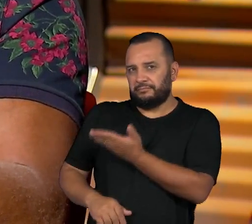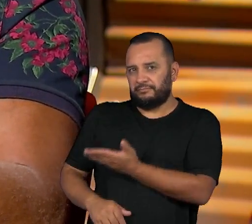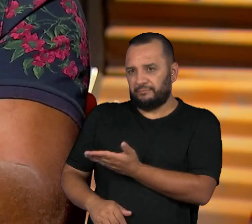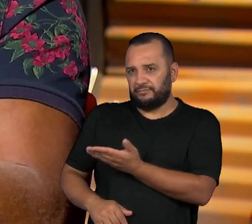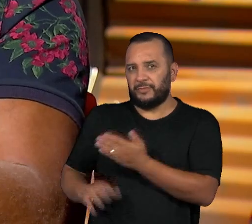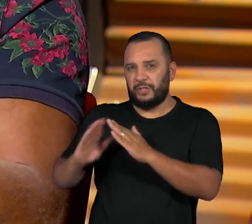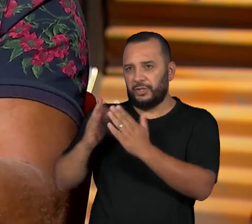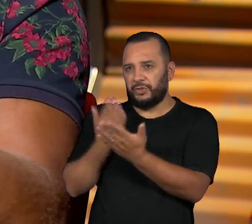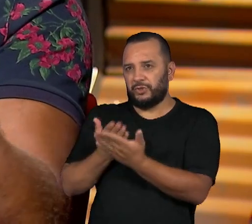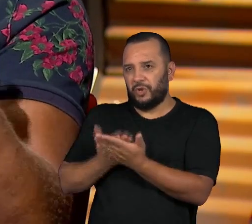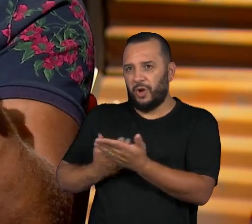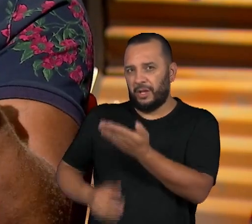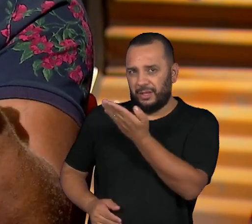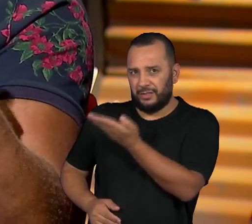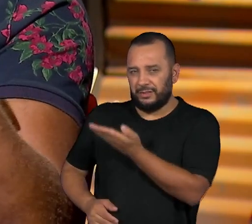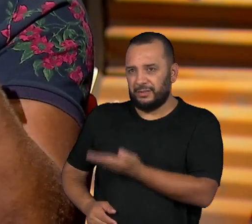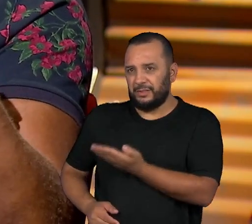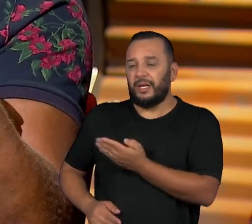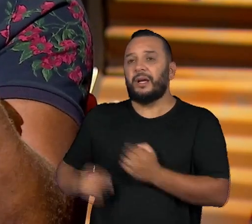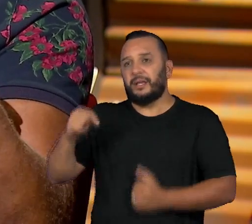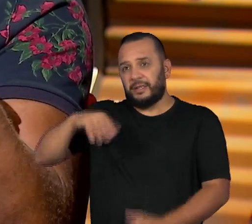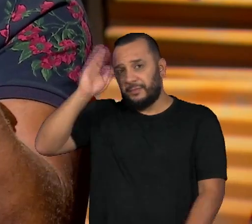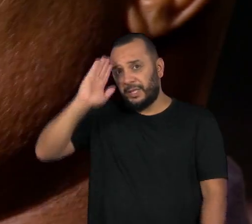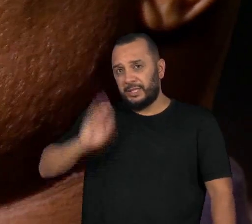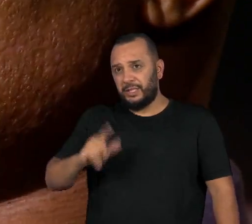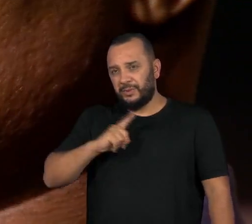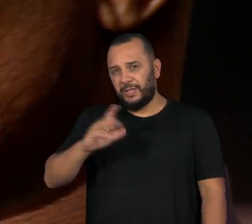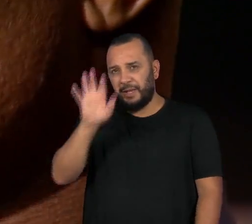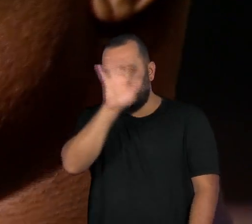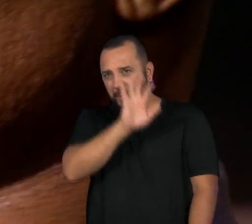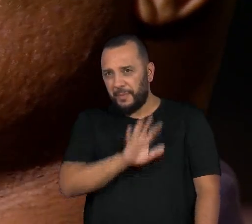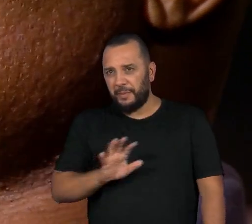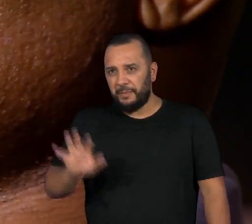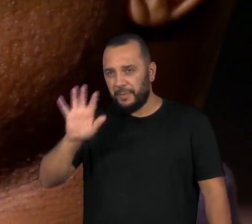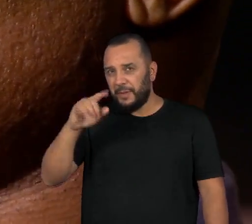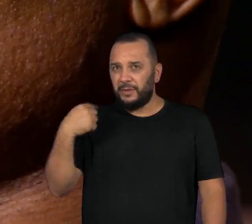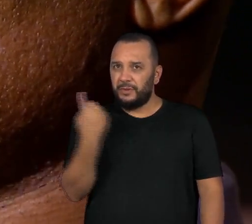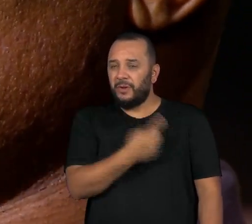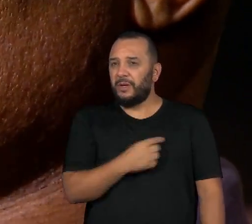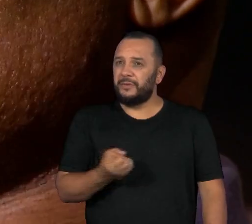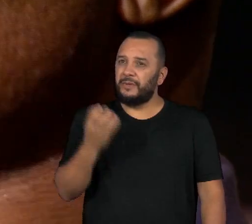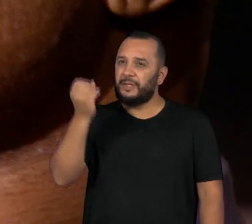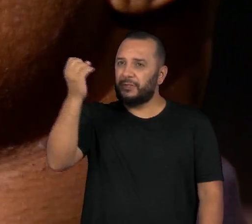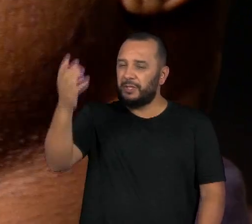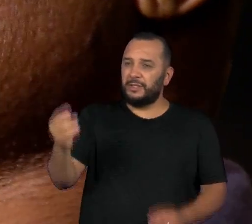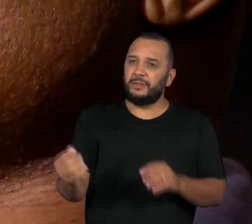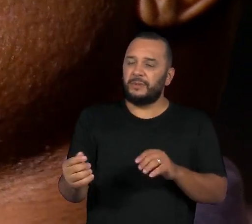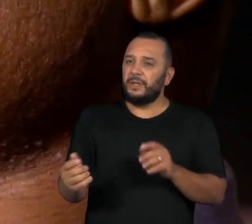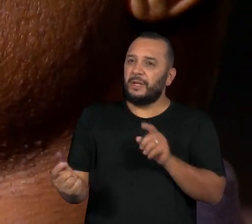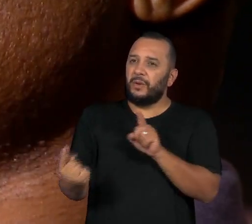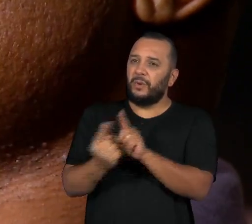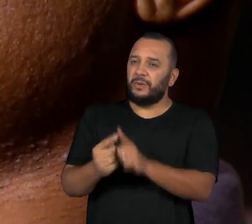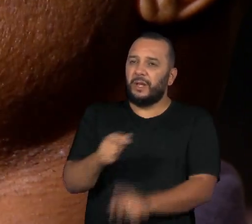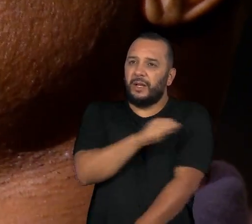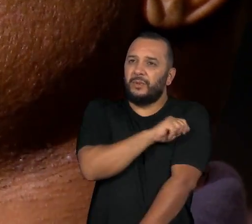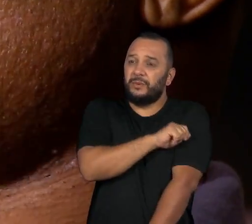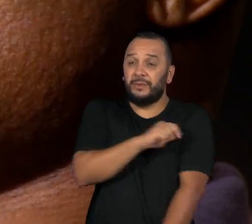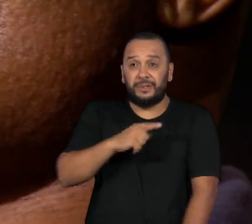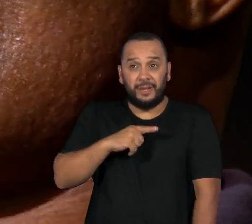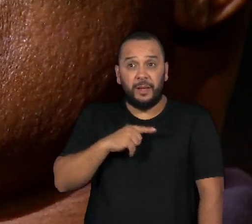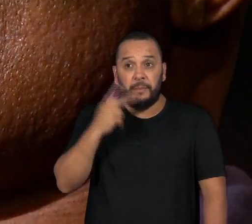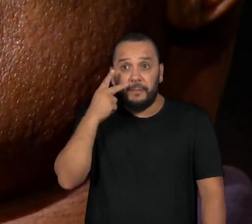Estados Unidos, a Killer Bees, e tem no Brasil, em vários lugares. E a gente sempre está viajando, graduando os alunos. Então tem muito pai que vem para a academia e fala